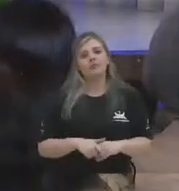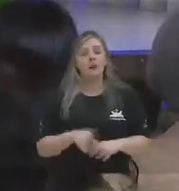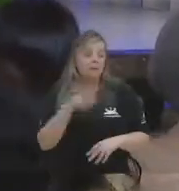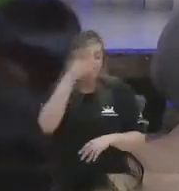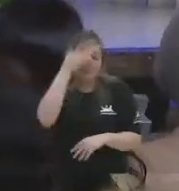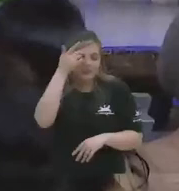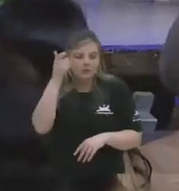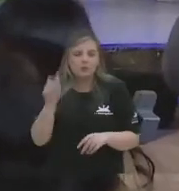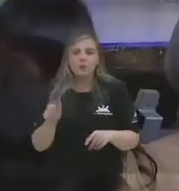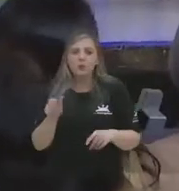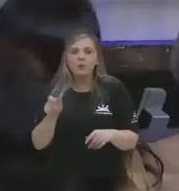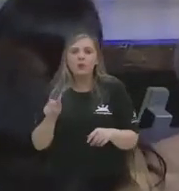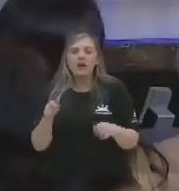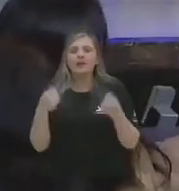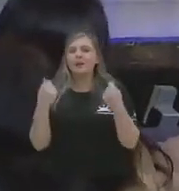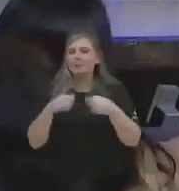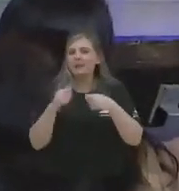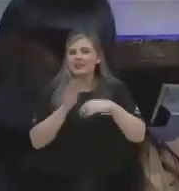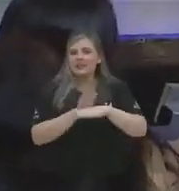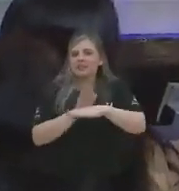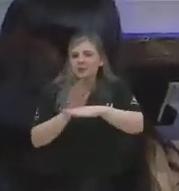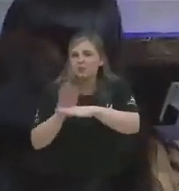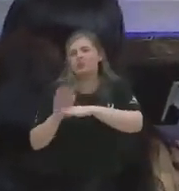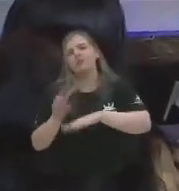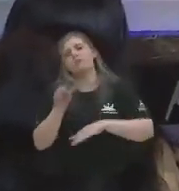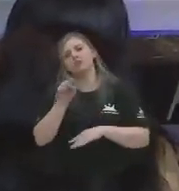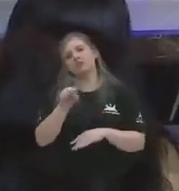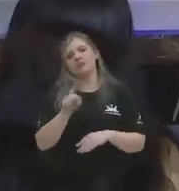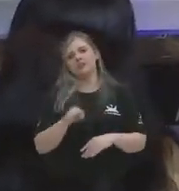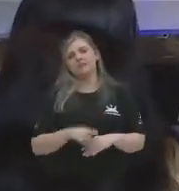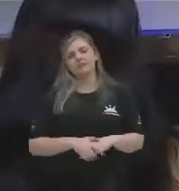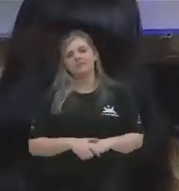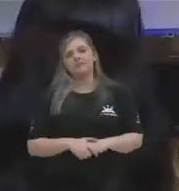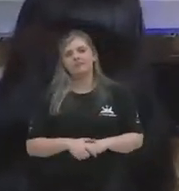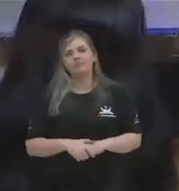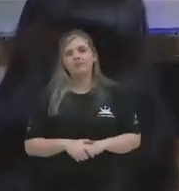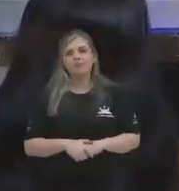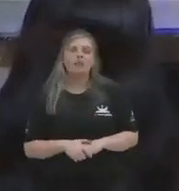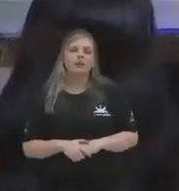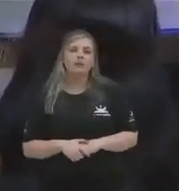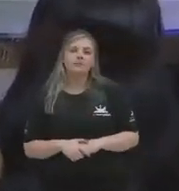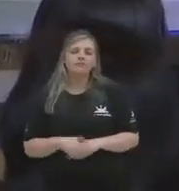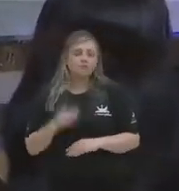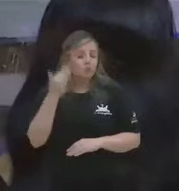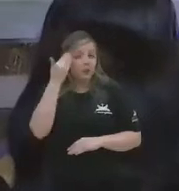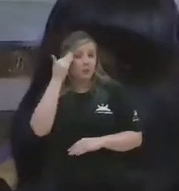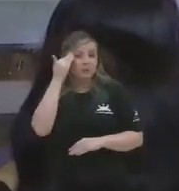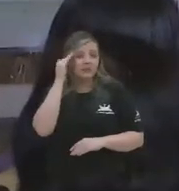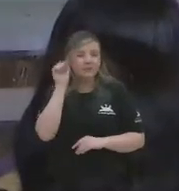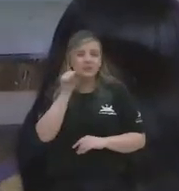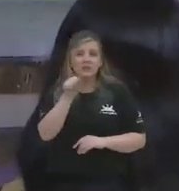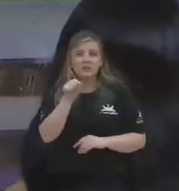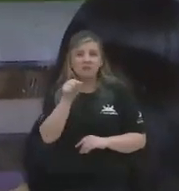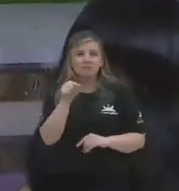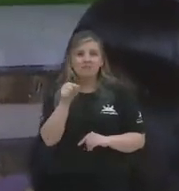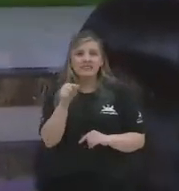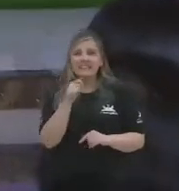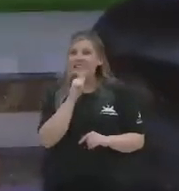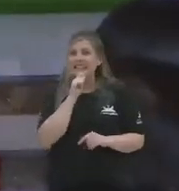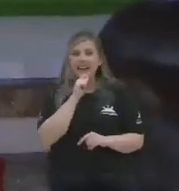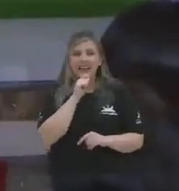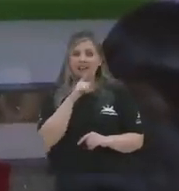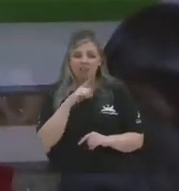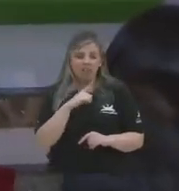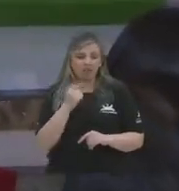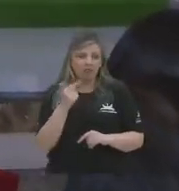é um livro que precisa te abrir a mente, é uma compreensão que você não tem ainda e que precisa ter, e